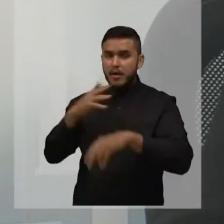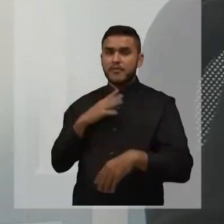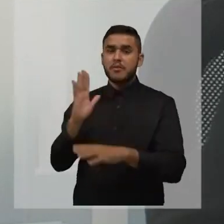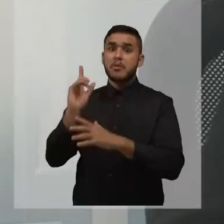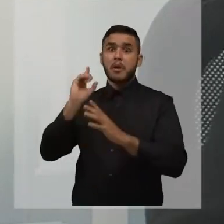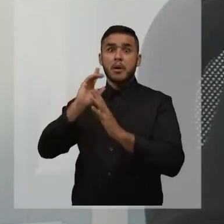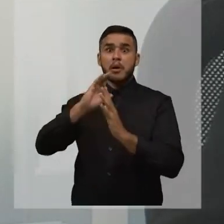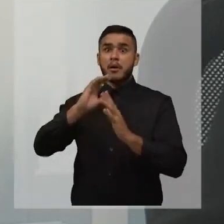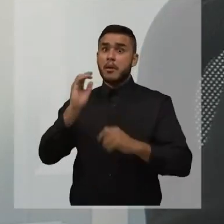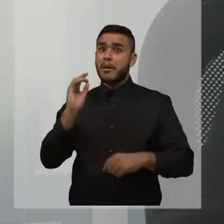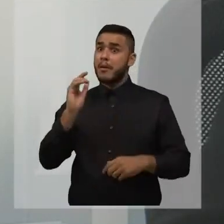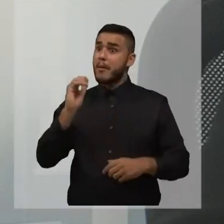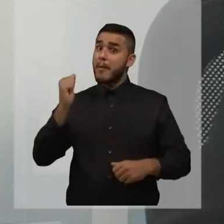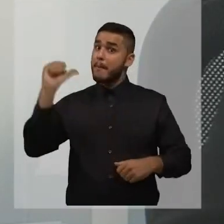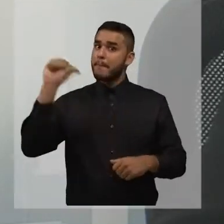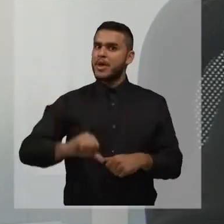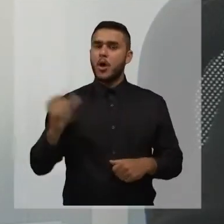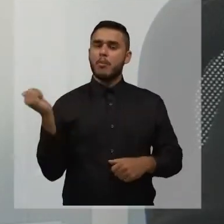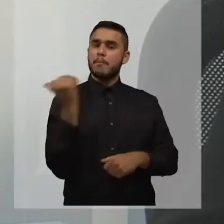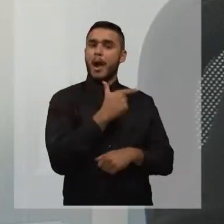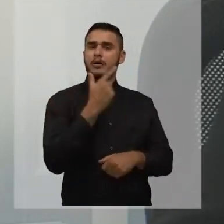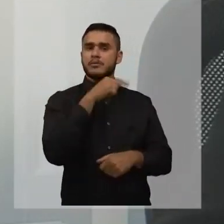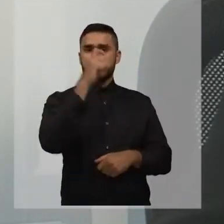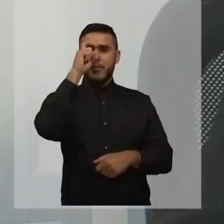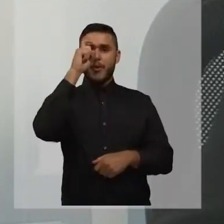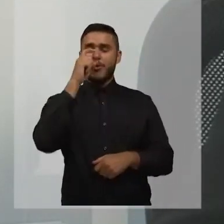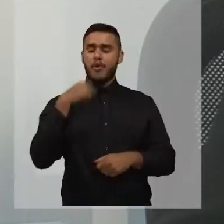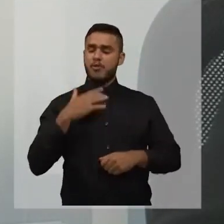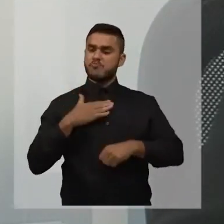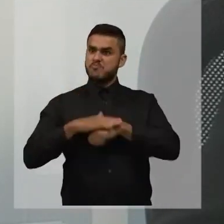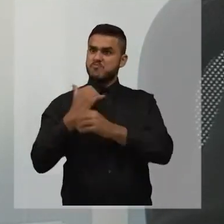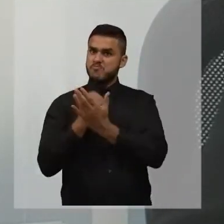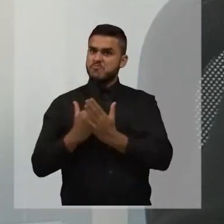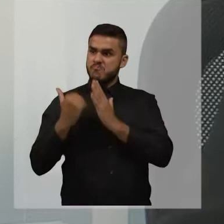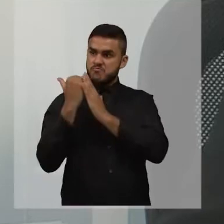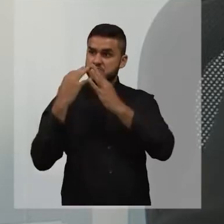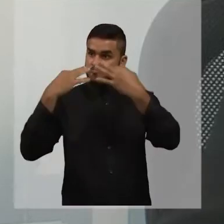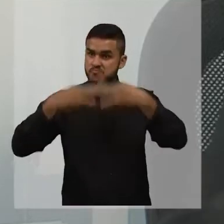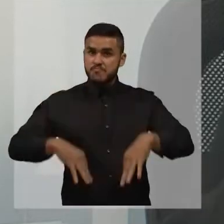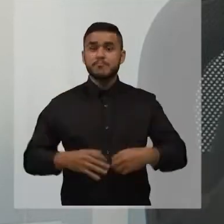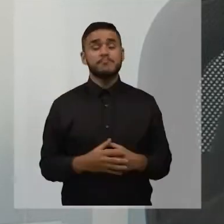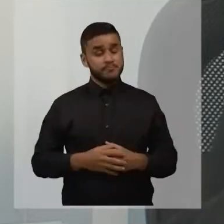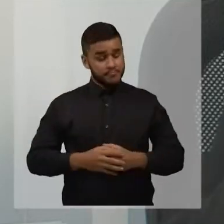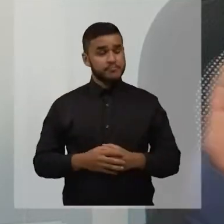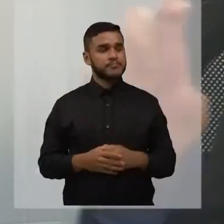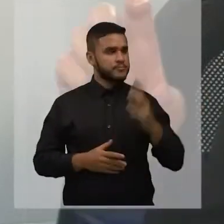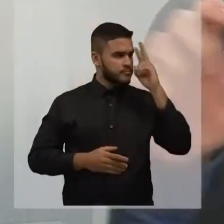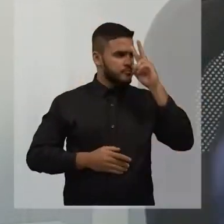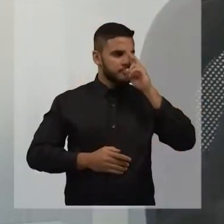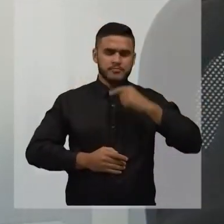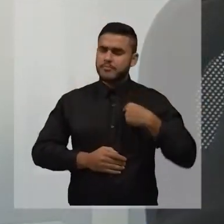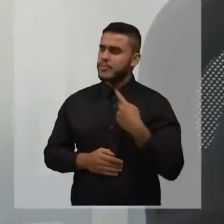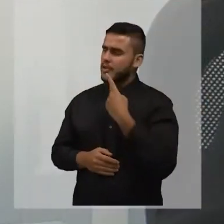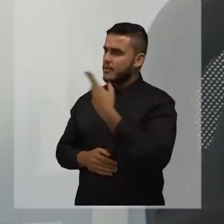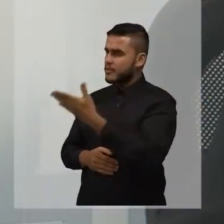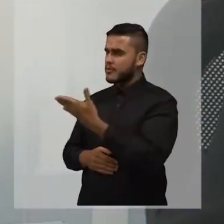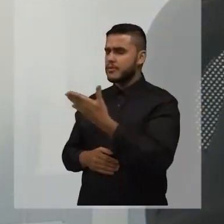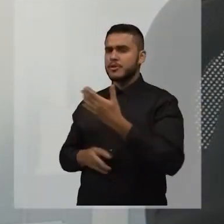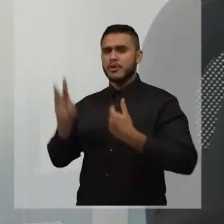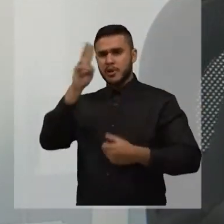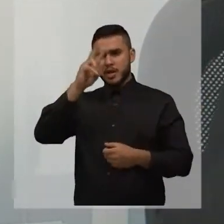sociais que durante a campanha, na campanha de Fernando Haddad, inventaram a hashtag ele